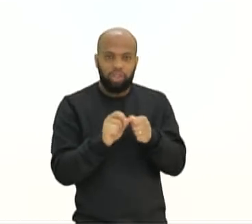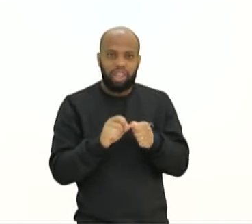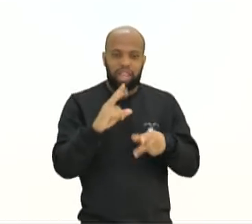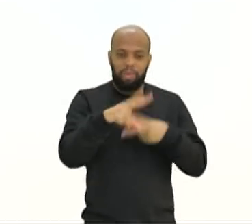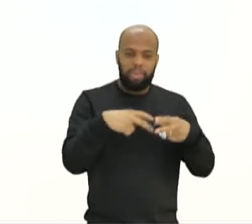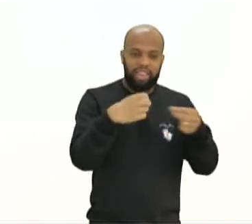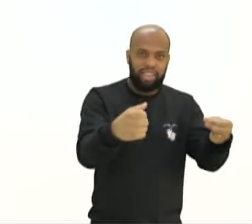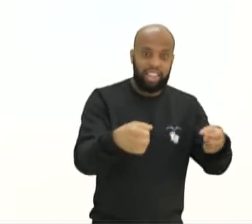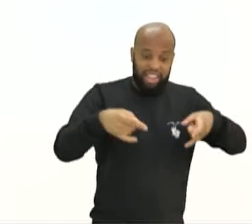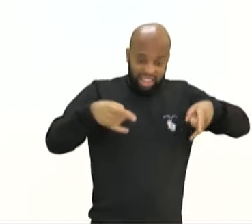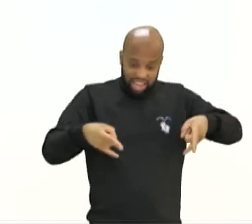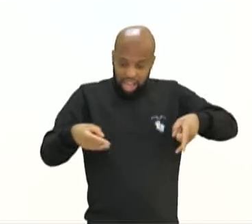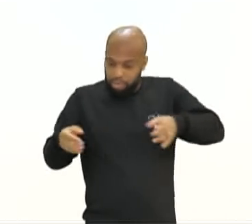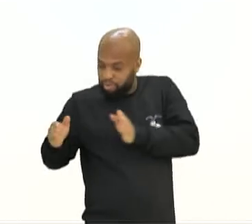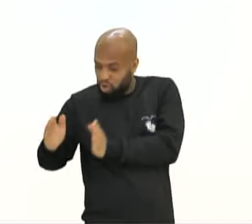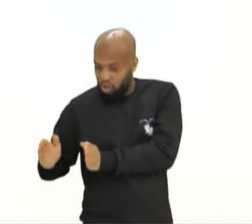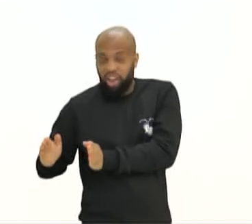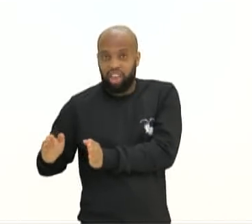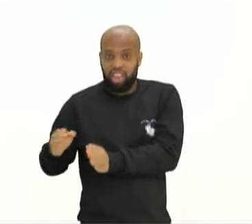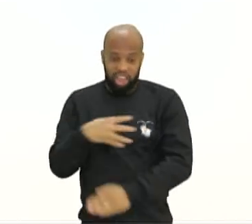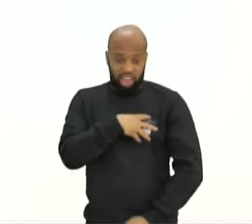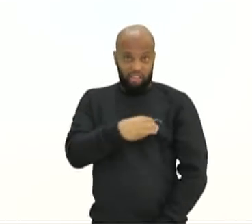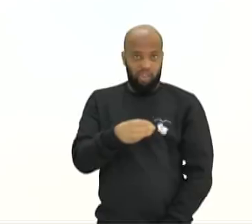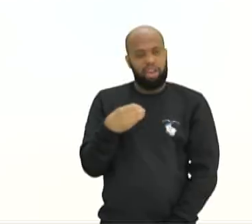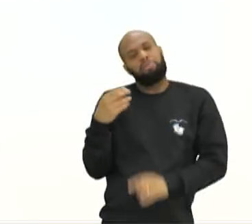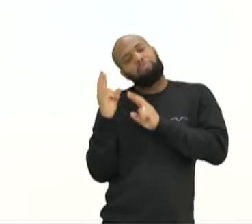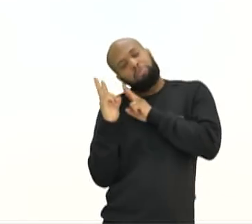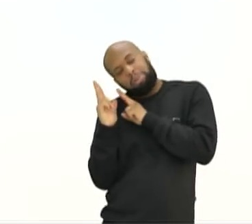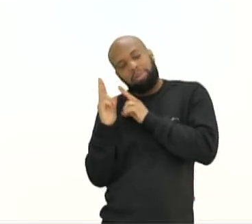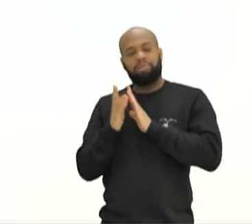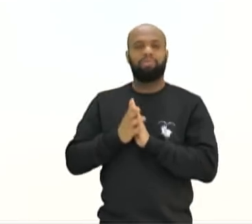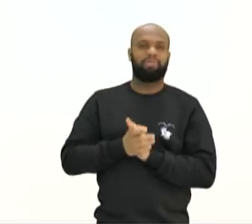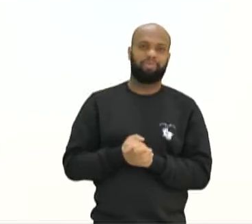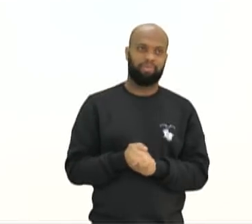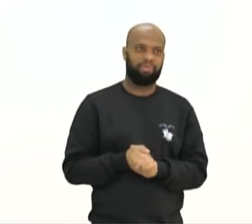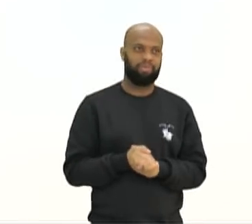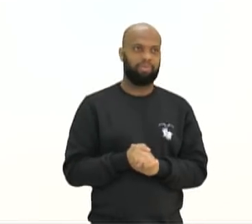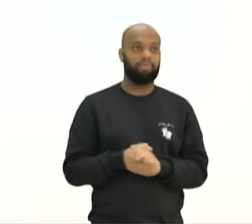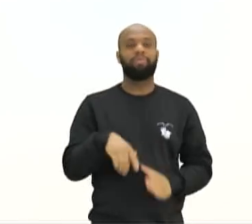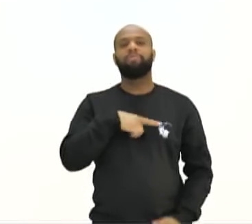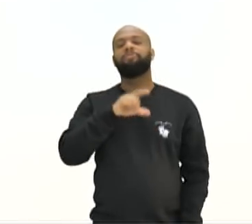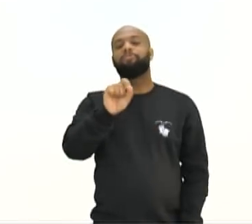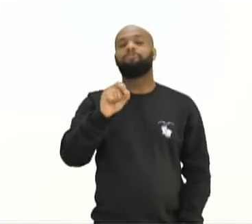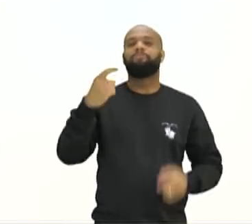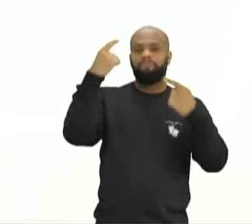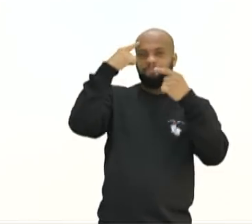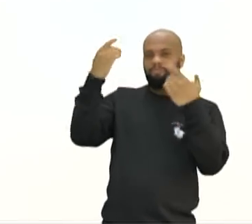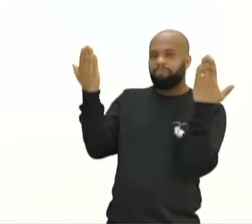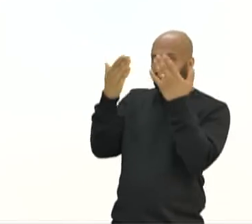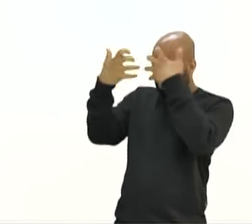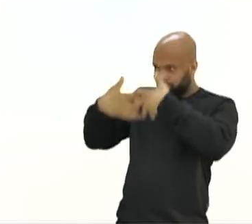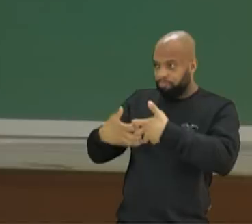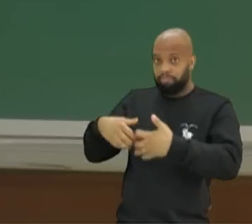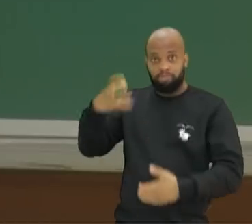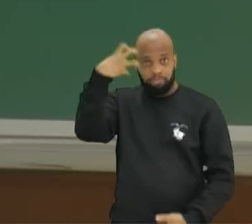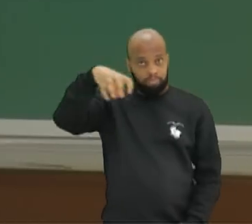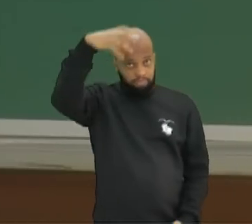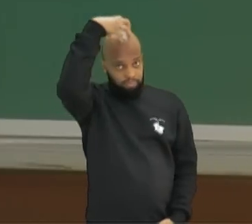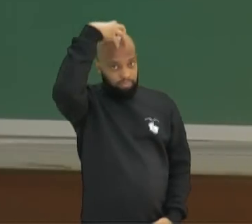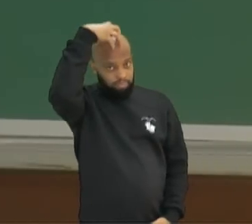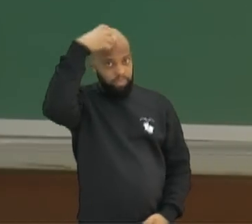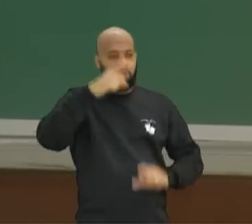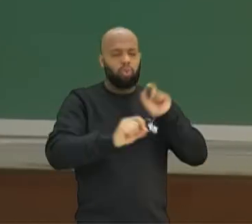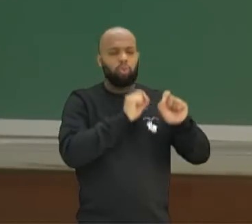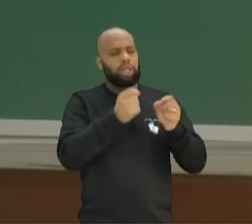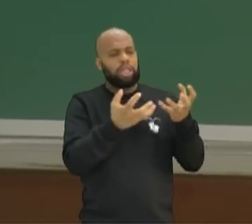da filha que dormia. Então, nós temos que pensar que o rei perguntou a